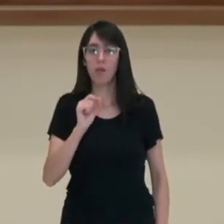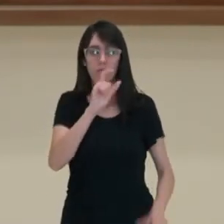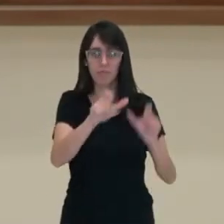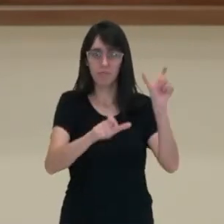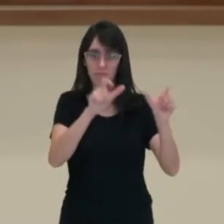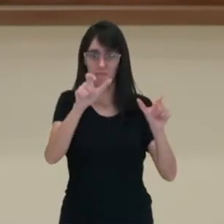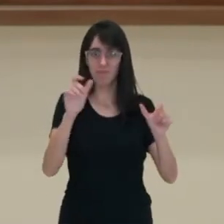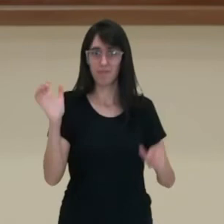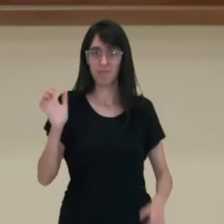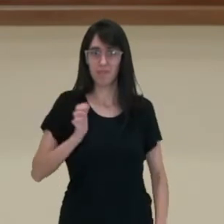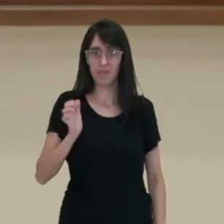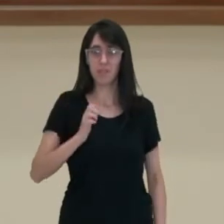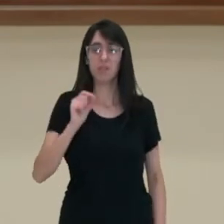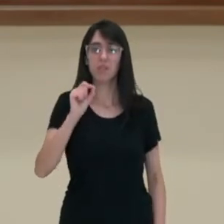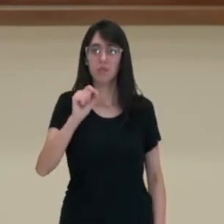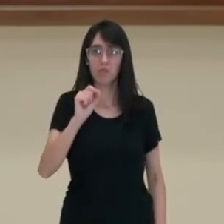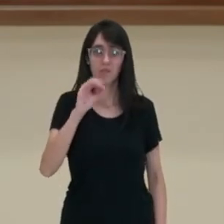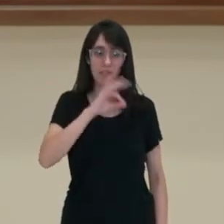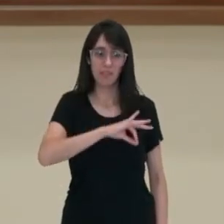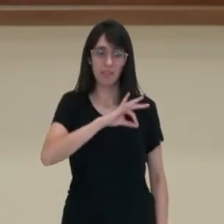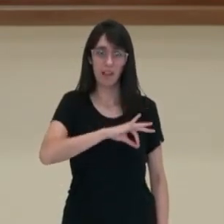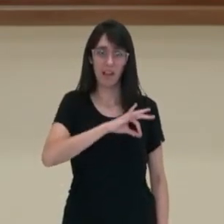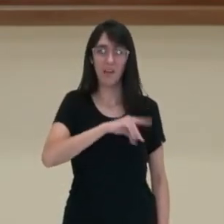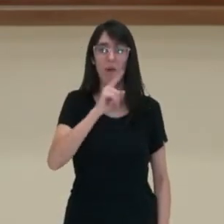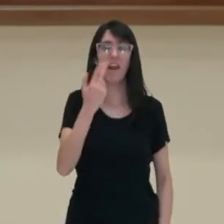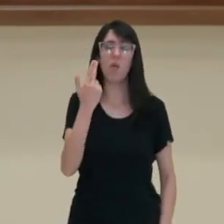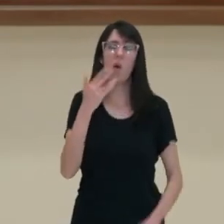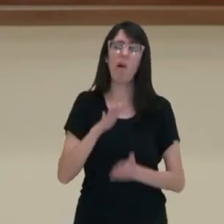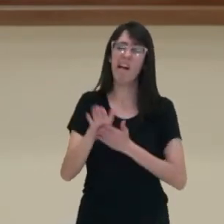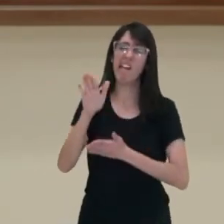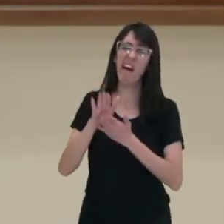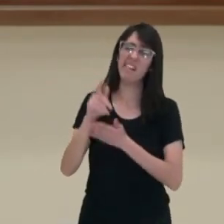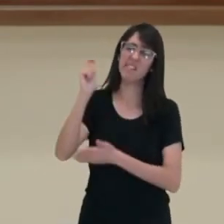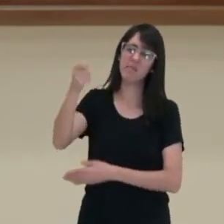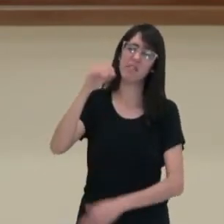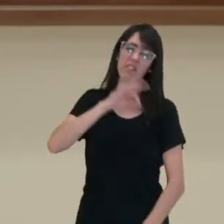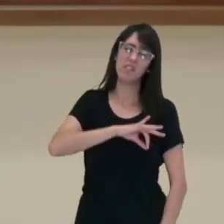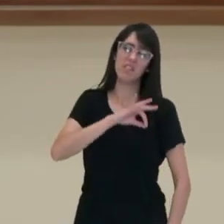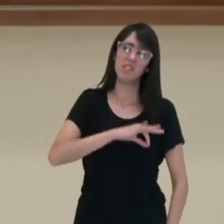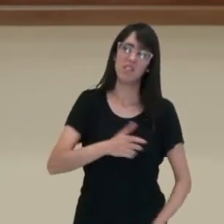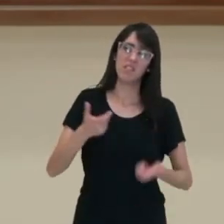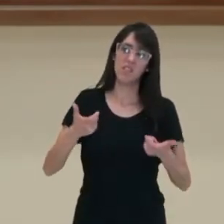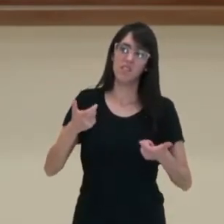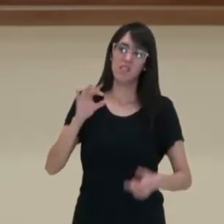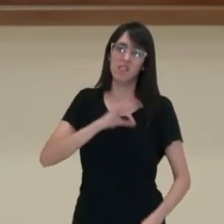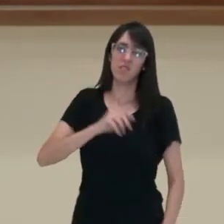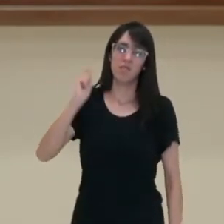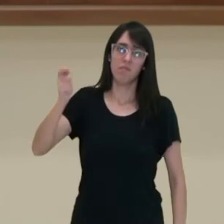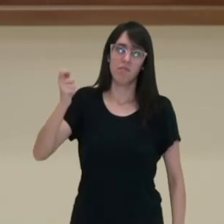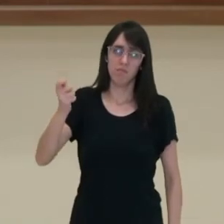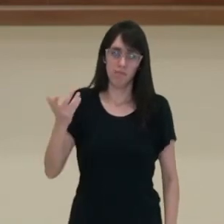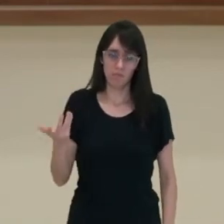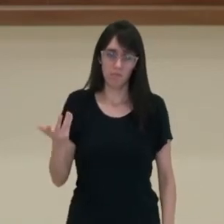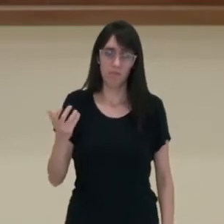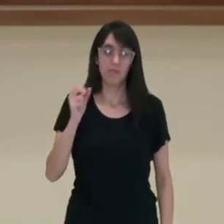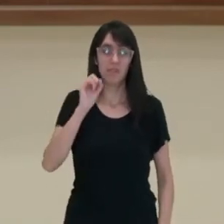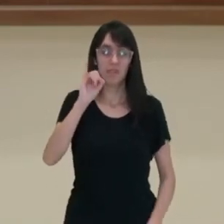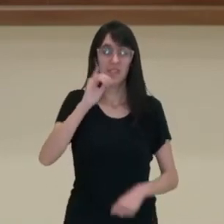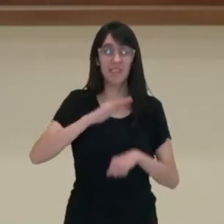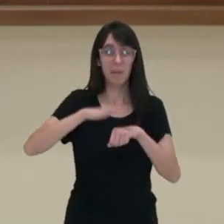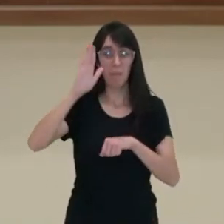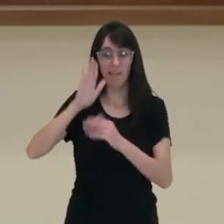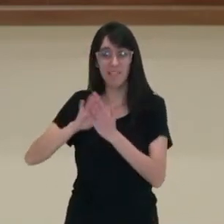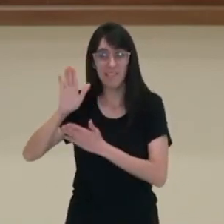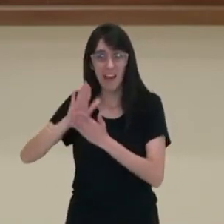burguesa são gastos. Então, na medida em quanto mais se gasta, menos se lucra. Então, é por isso que existe